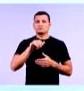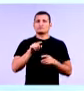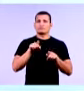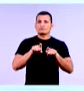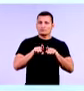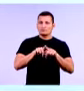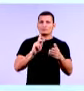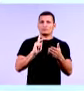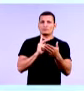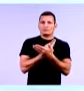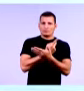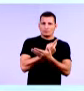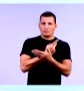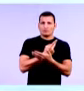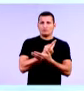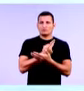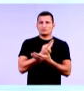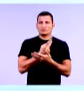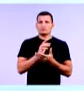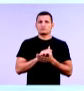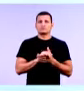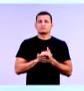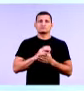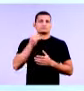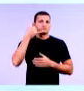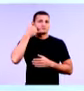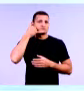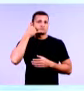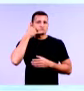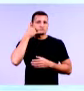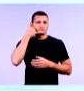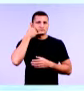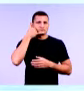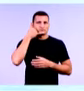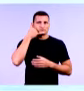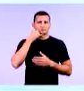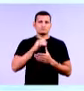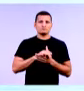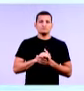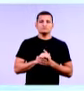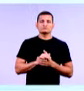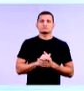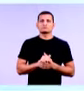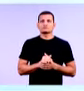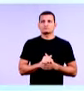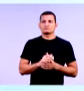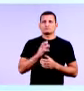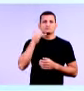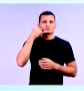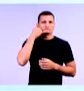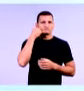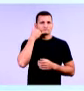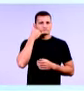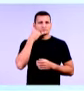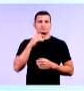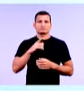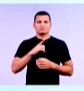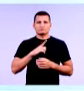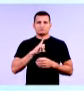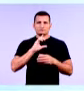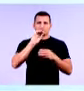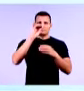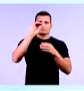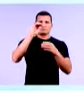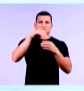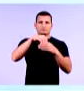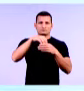acontece na telefonia celular, ok? Quer dizer, a telefonia celular está também dentro disso. Por